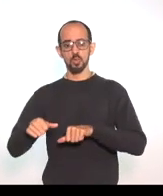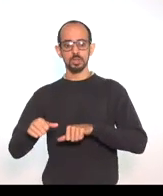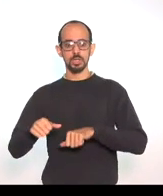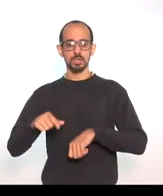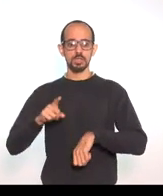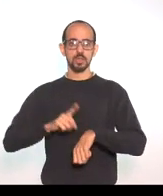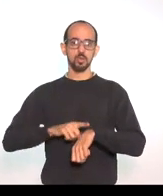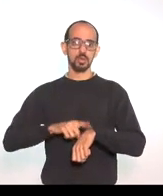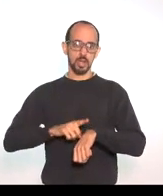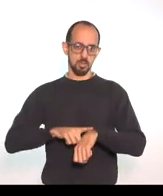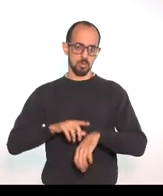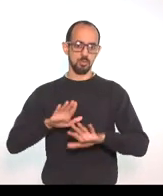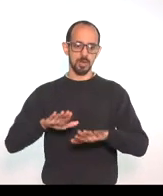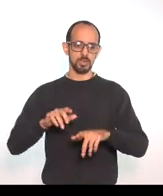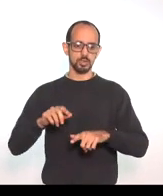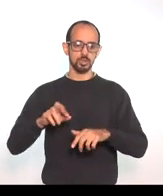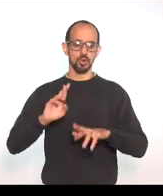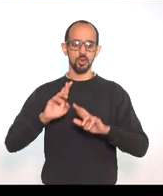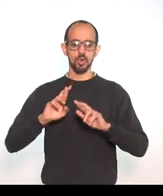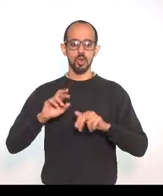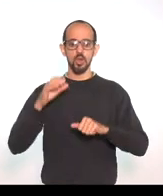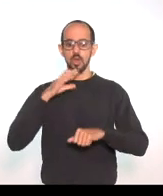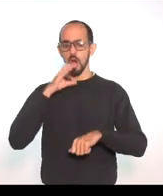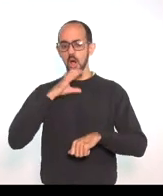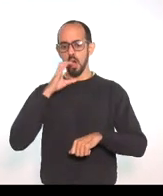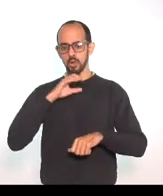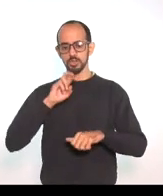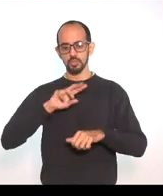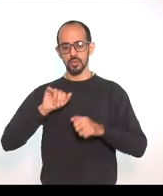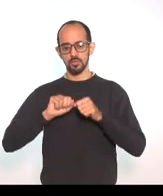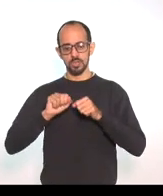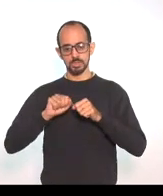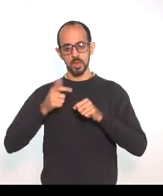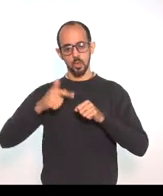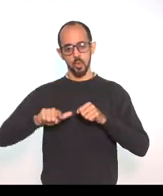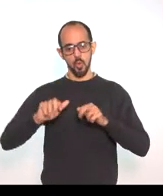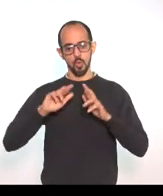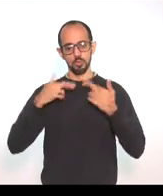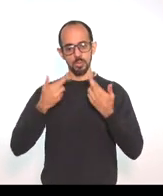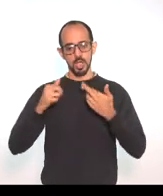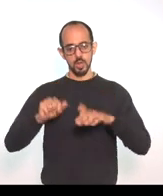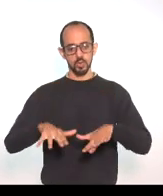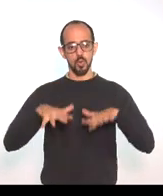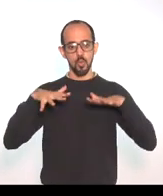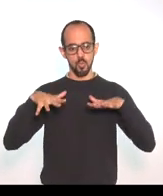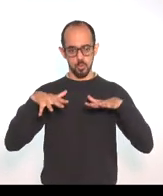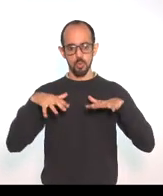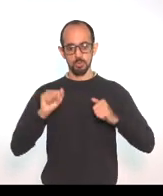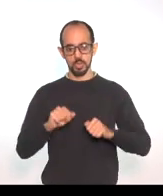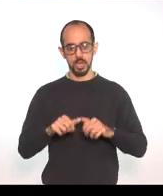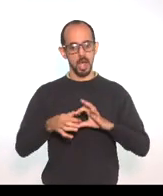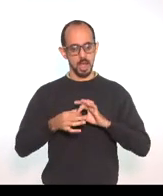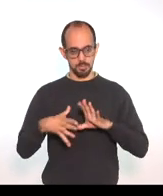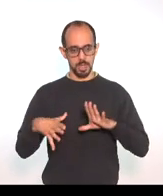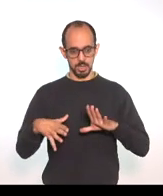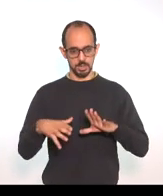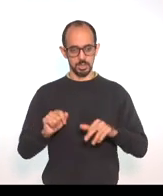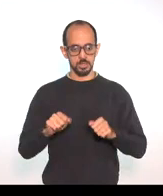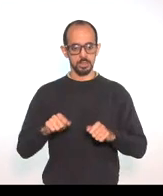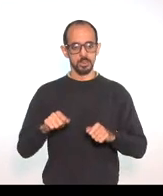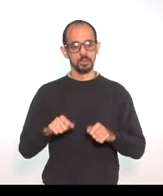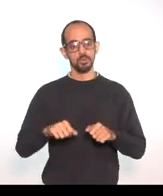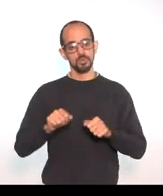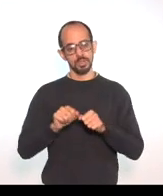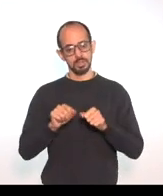Inicial Mas em breve já estaremos Nova Odessa pública sobre a uma discussão mais geral sabe qual seria decente Loureiro mas o primeiro